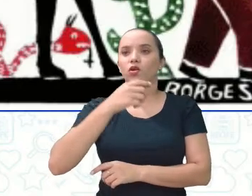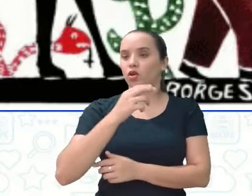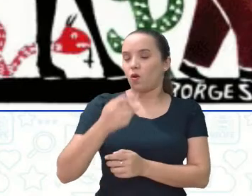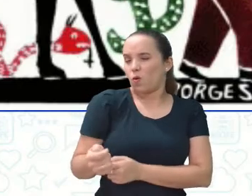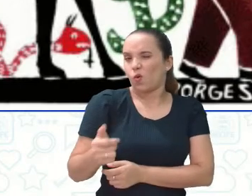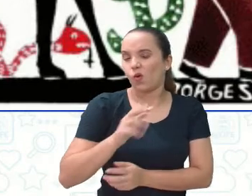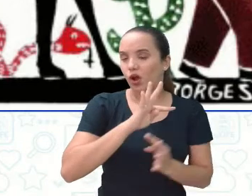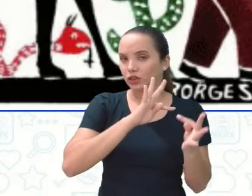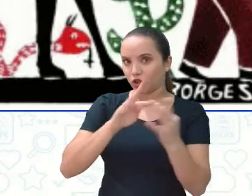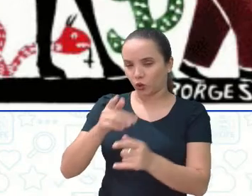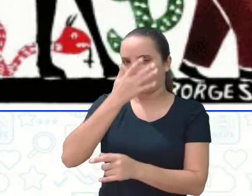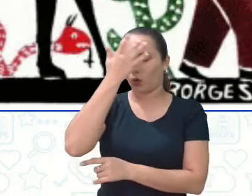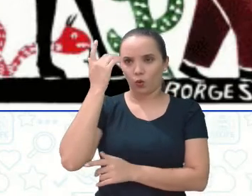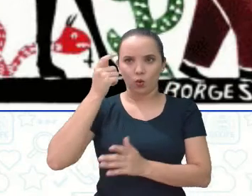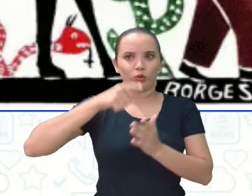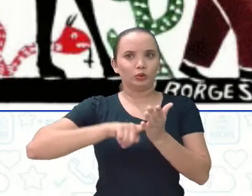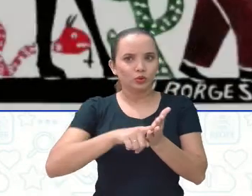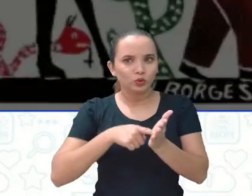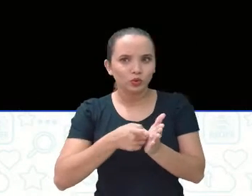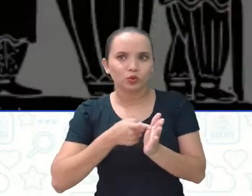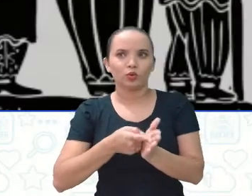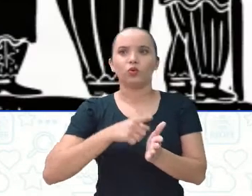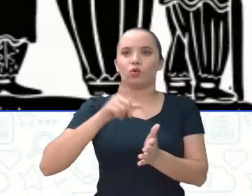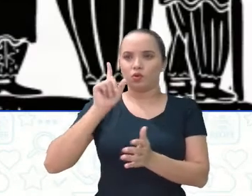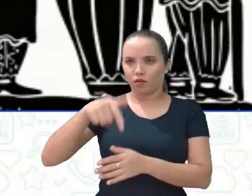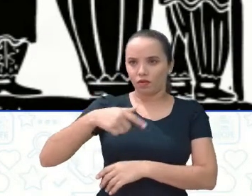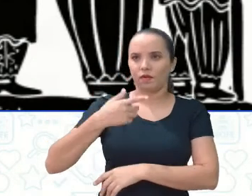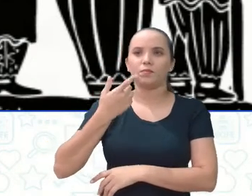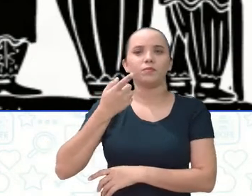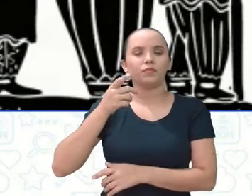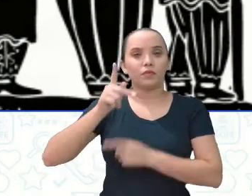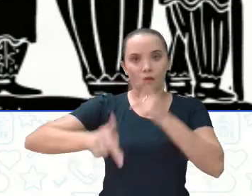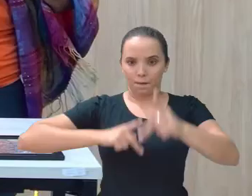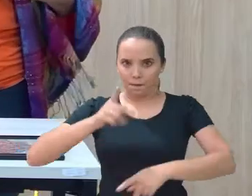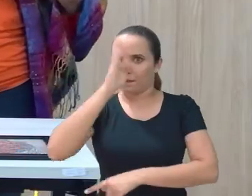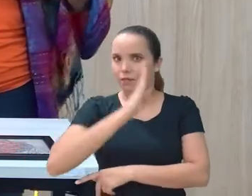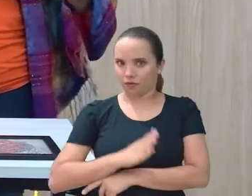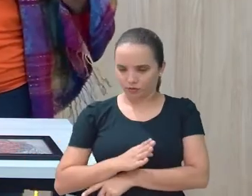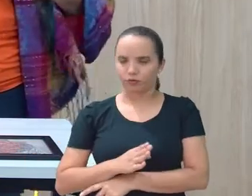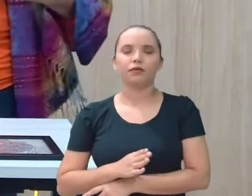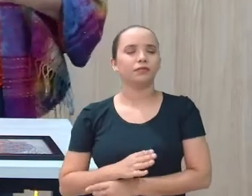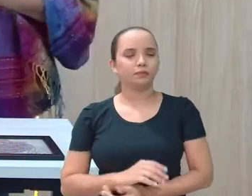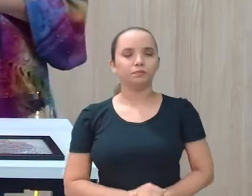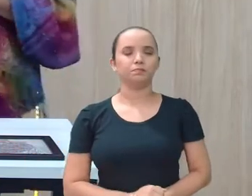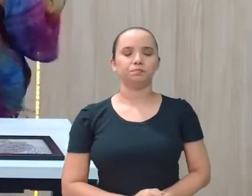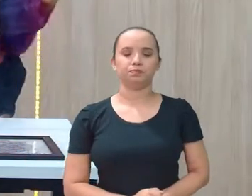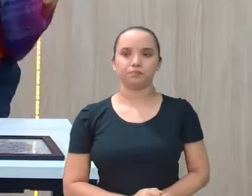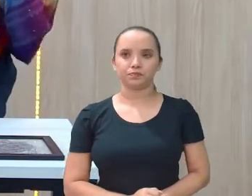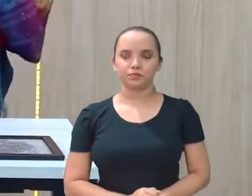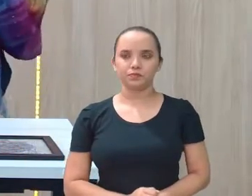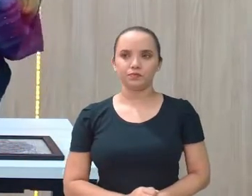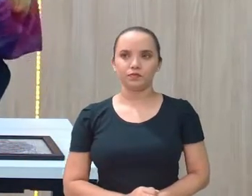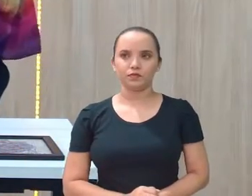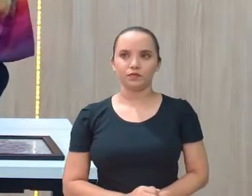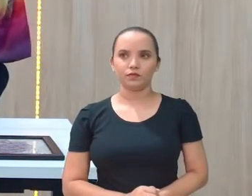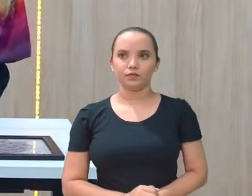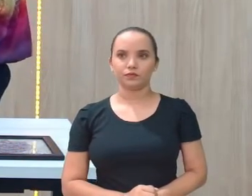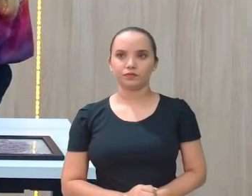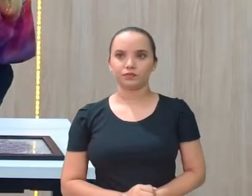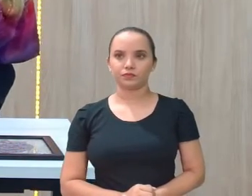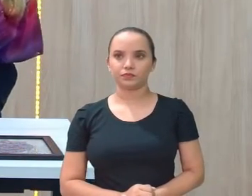xilogravadores populares brasileiros, né, eles estão ligados ao cordel, né, à literatura de cordel.